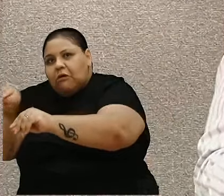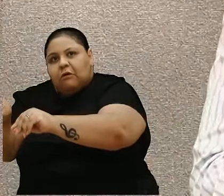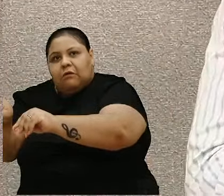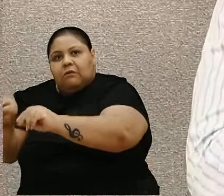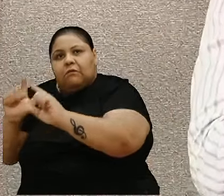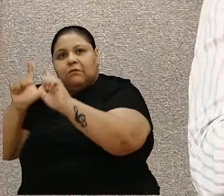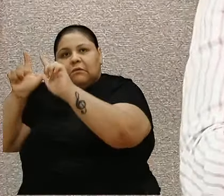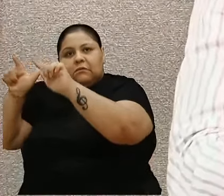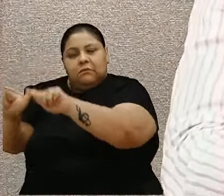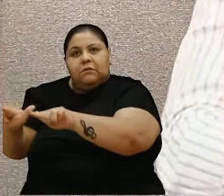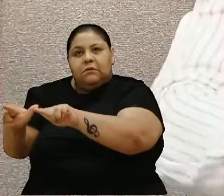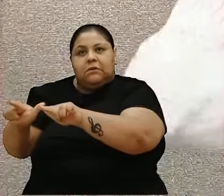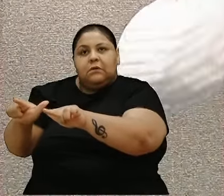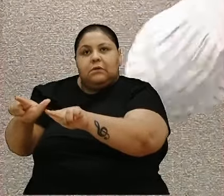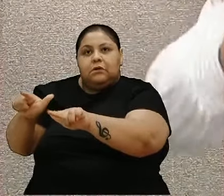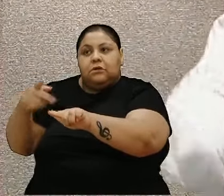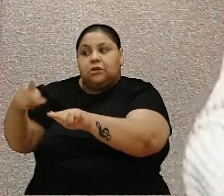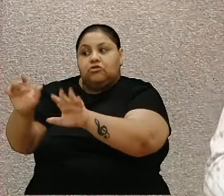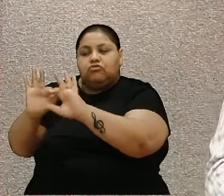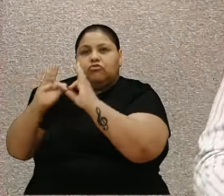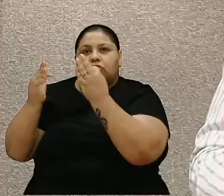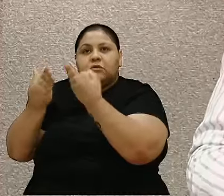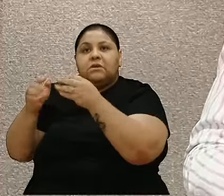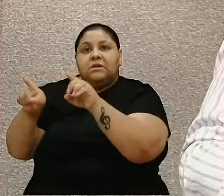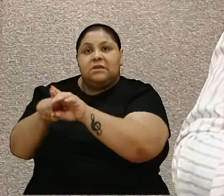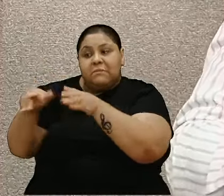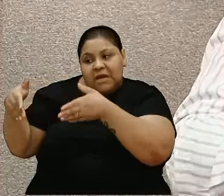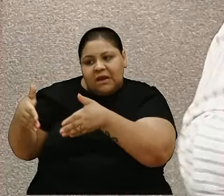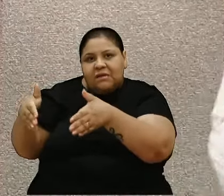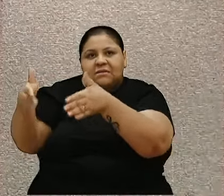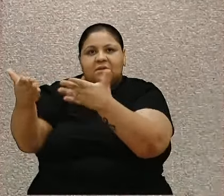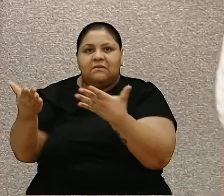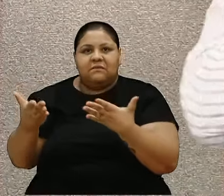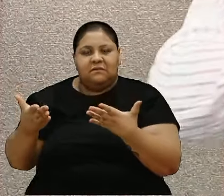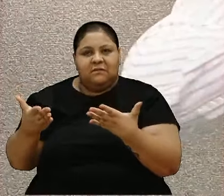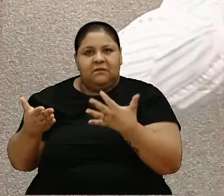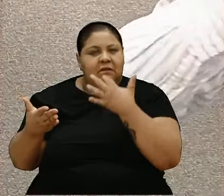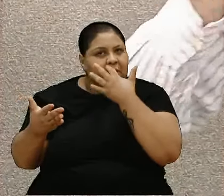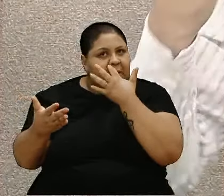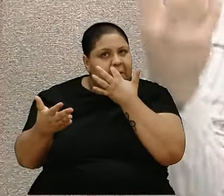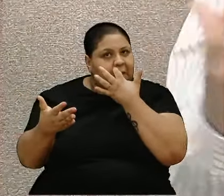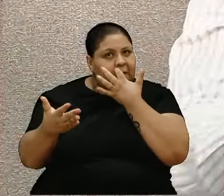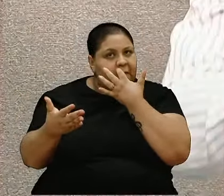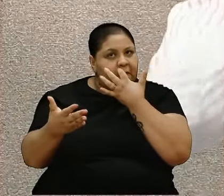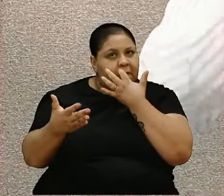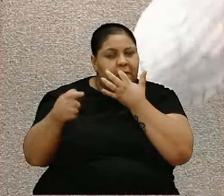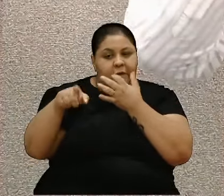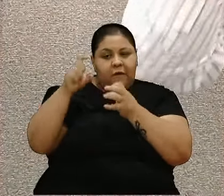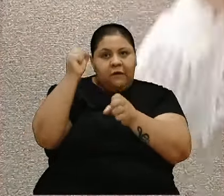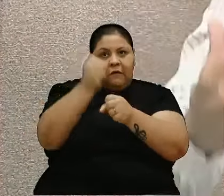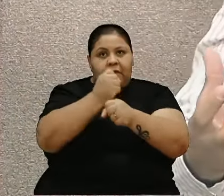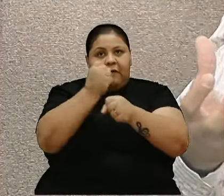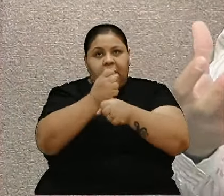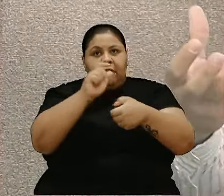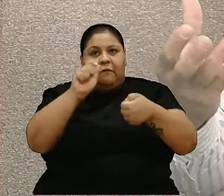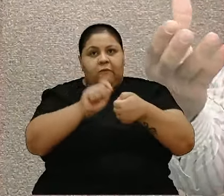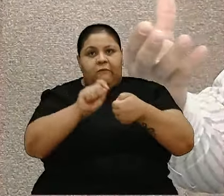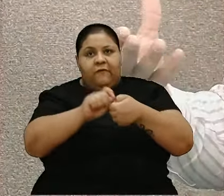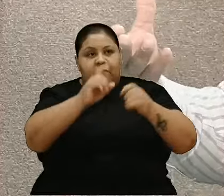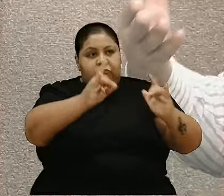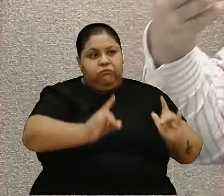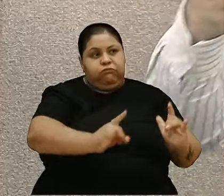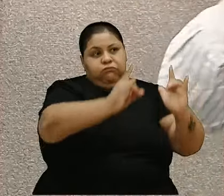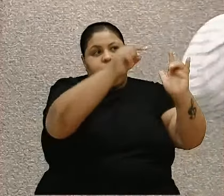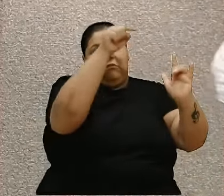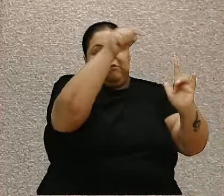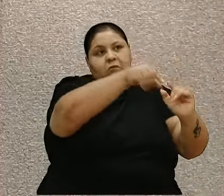propriedade dela e propriedade da família, e também na estrada. Então, a construção que foi feita, aquela edificação, agora